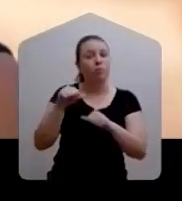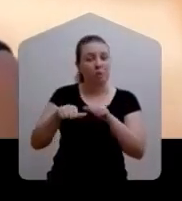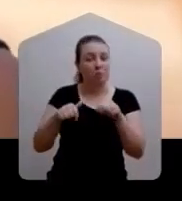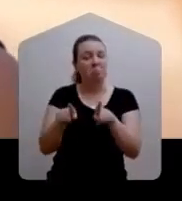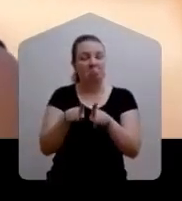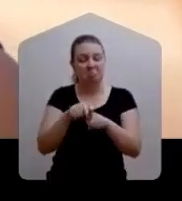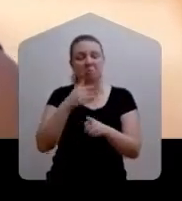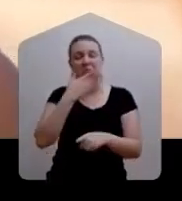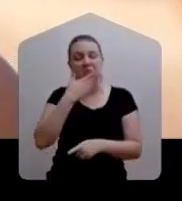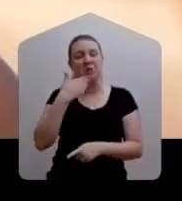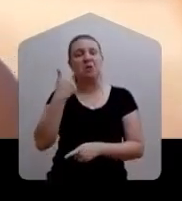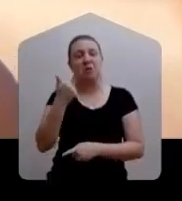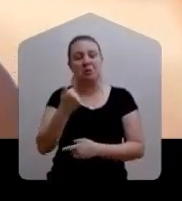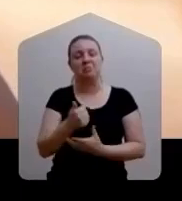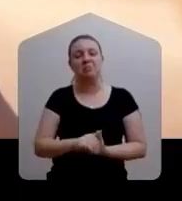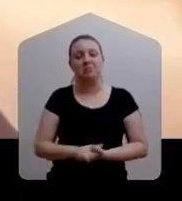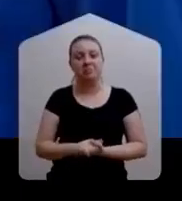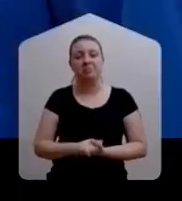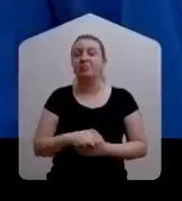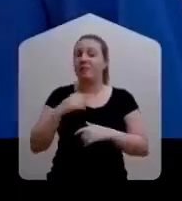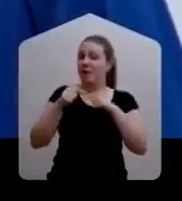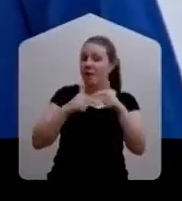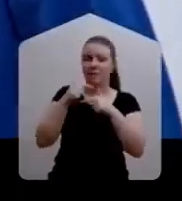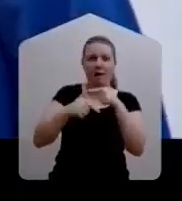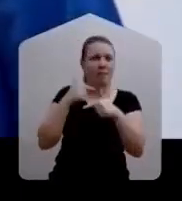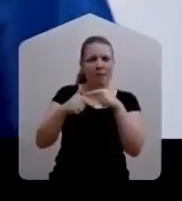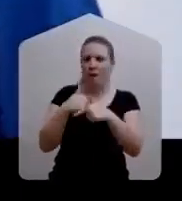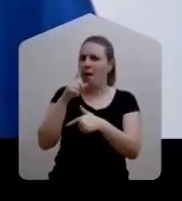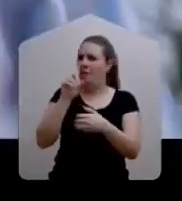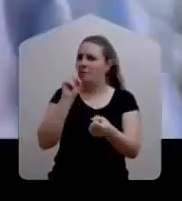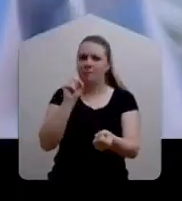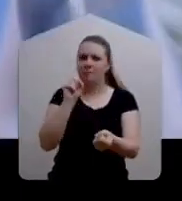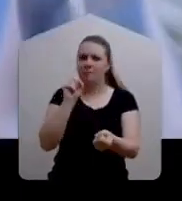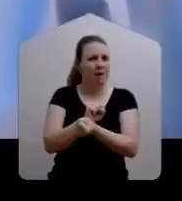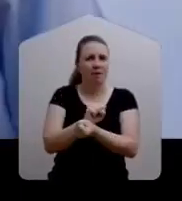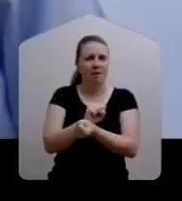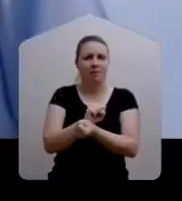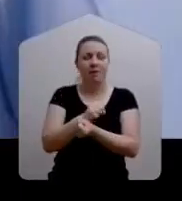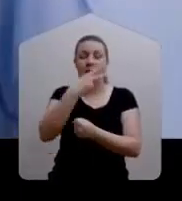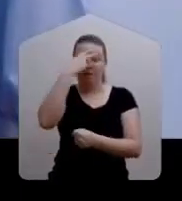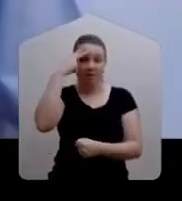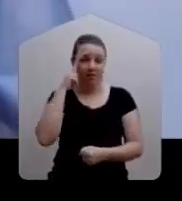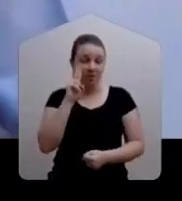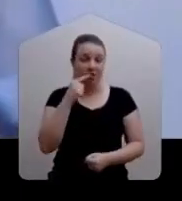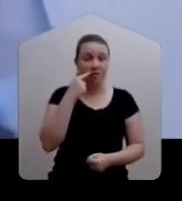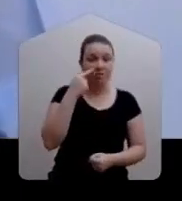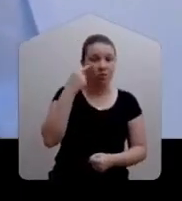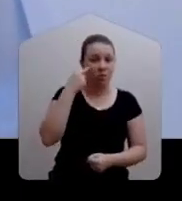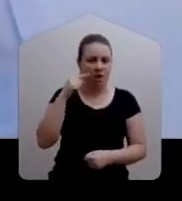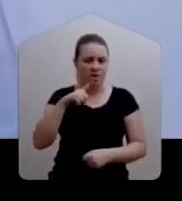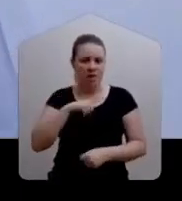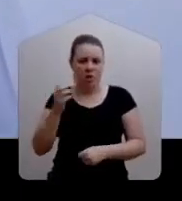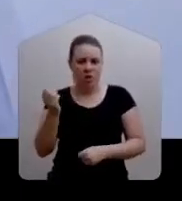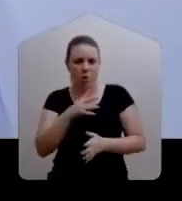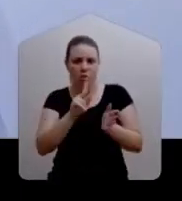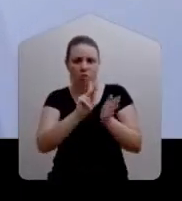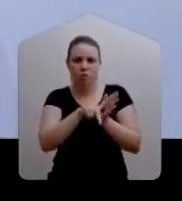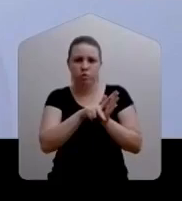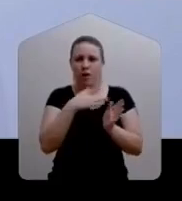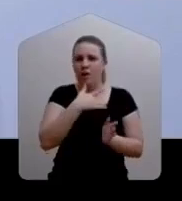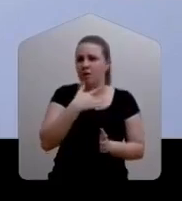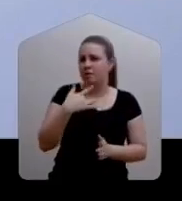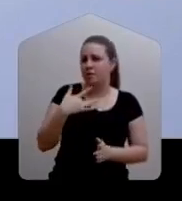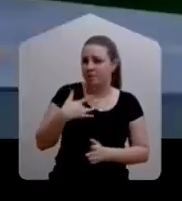mudado muito, tá bem melhor, muito melhor. E o trabalho não para por aí. Vander e Eduardo têm novos projetos para a